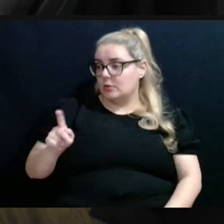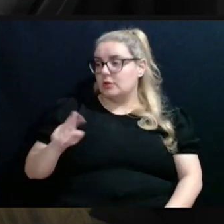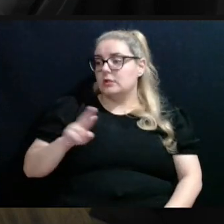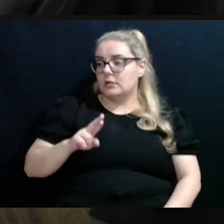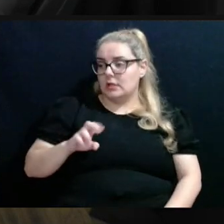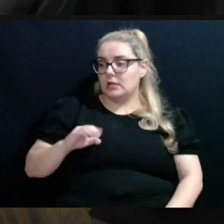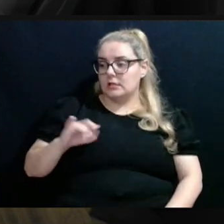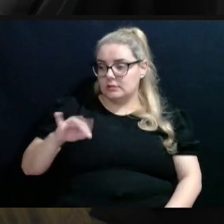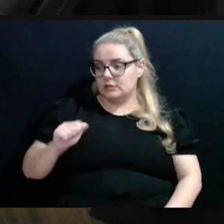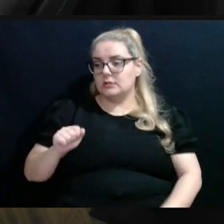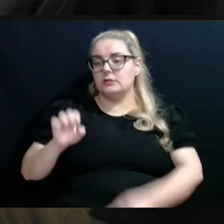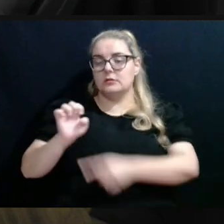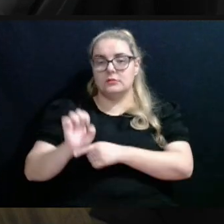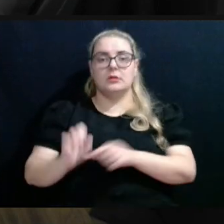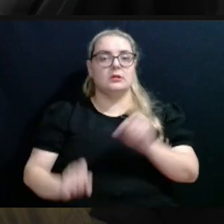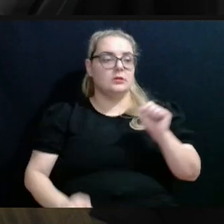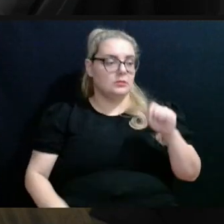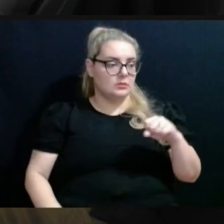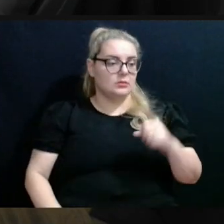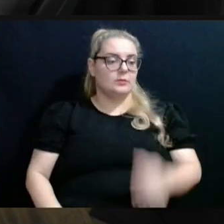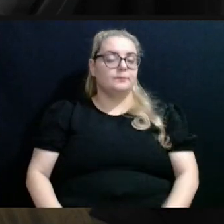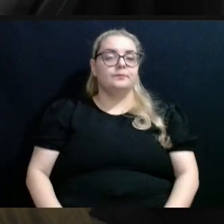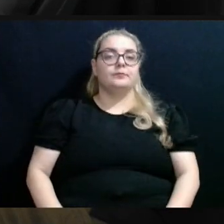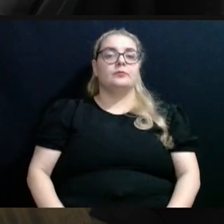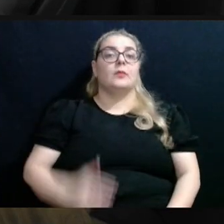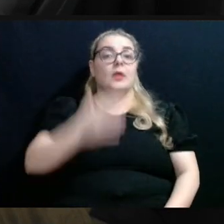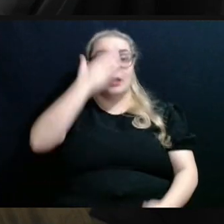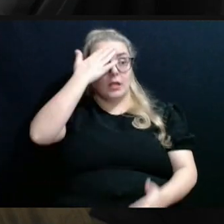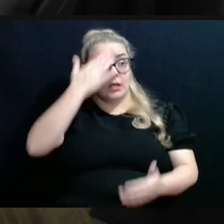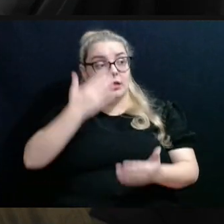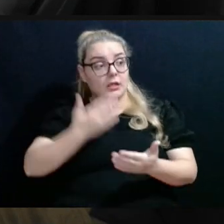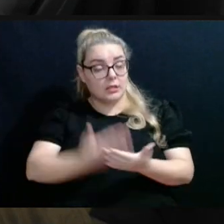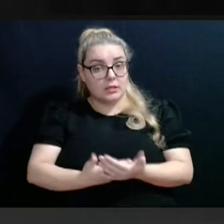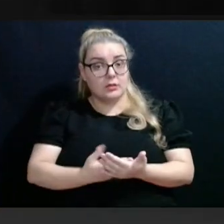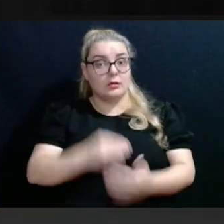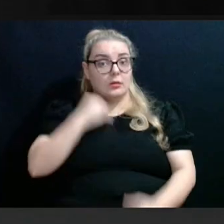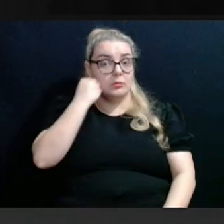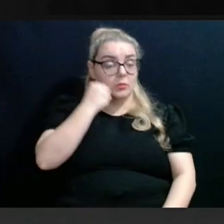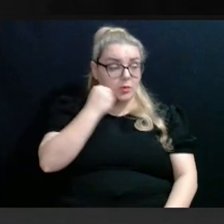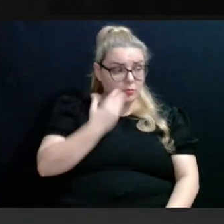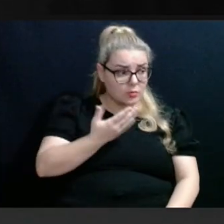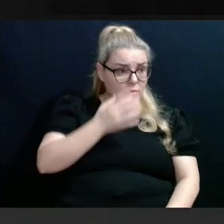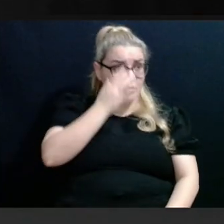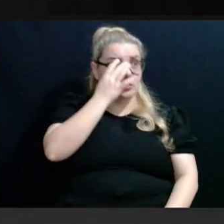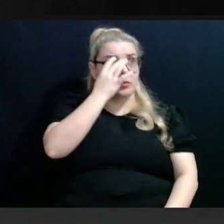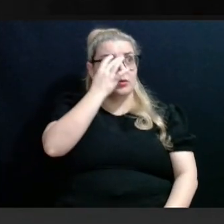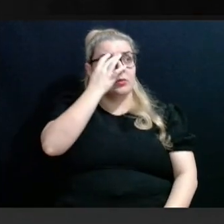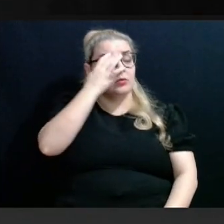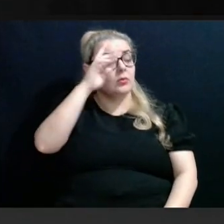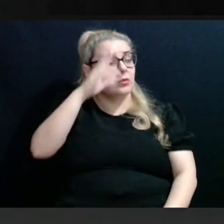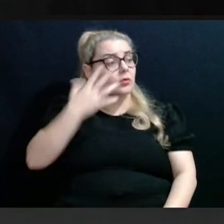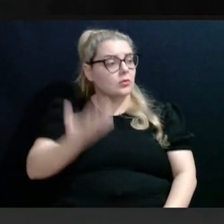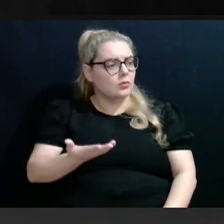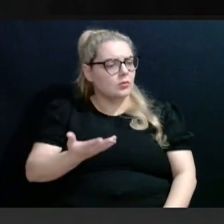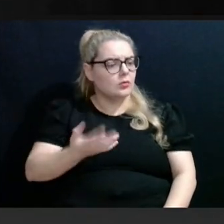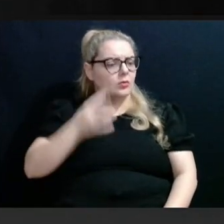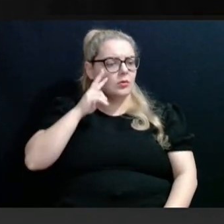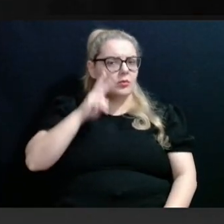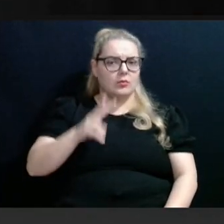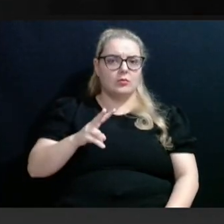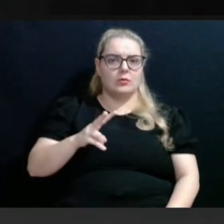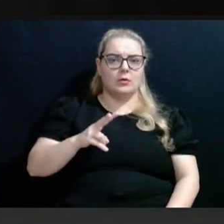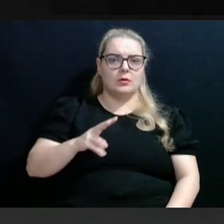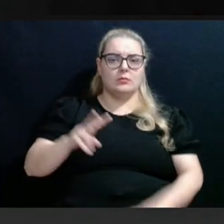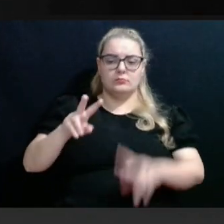Estado. Acredito que seja até por essa expertise que o senhor, quando veio essa tona, olha, a